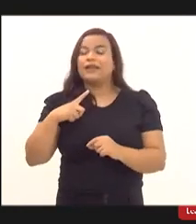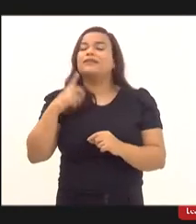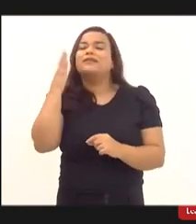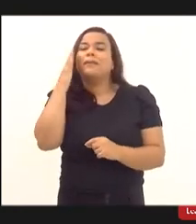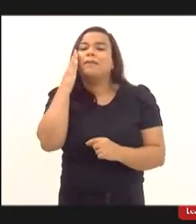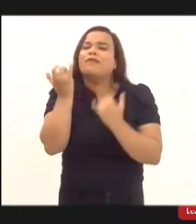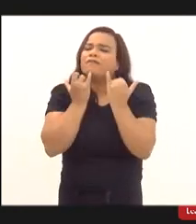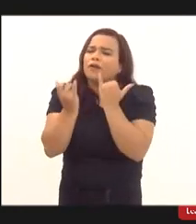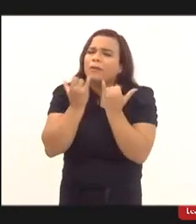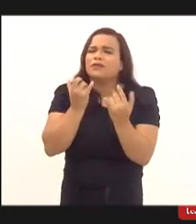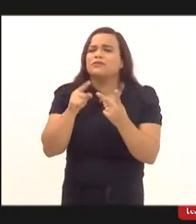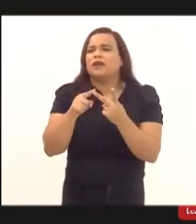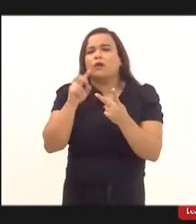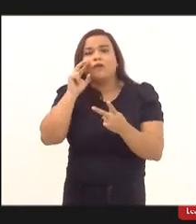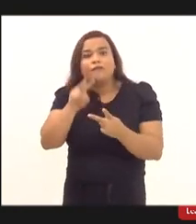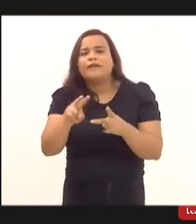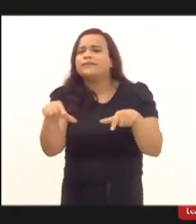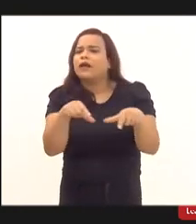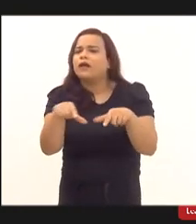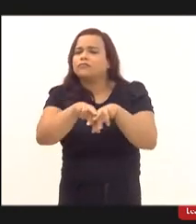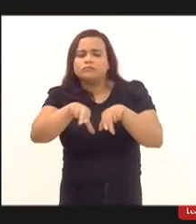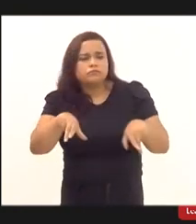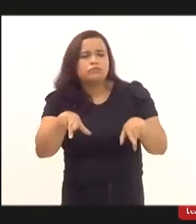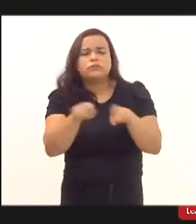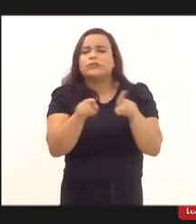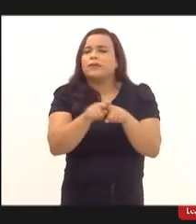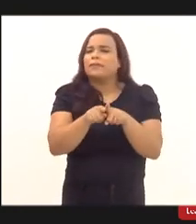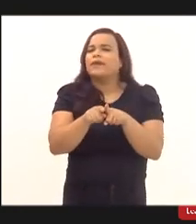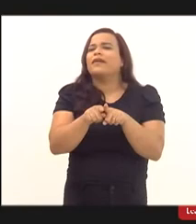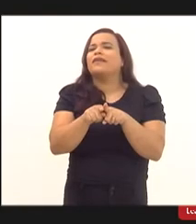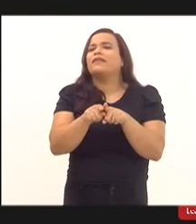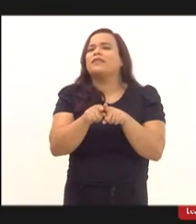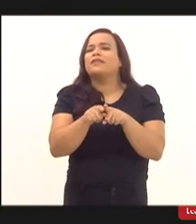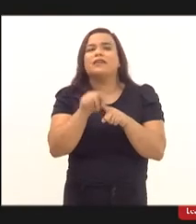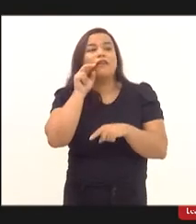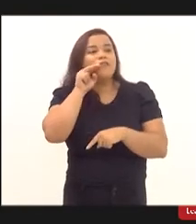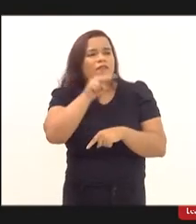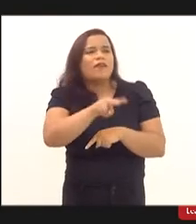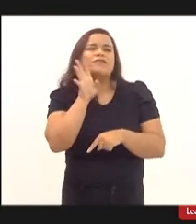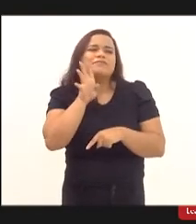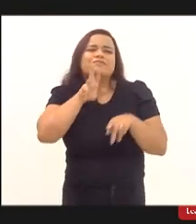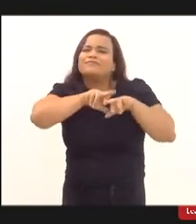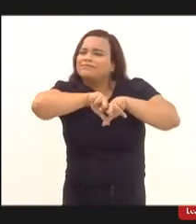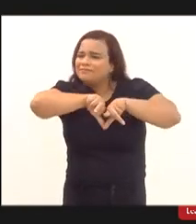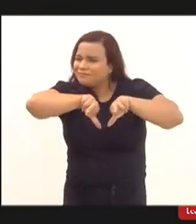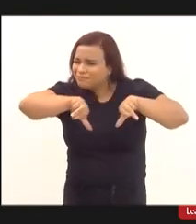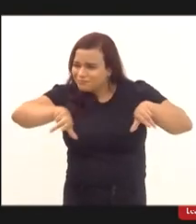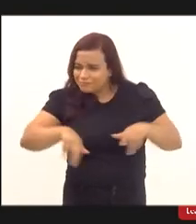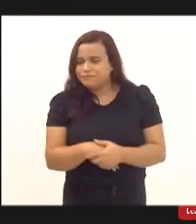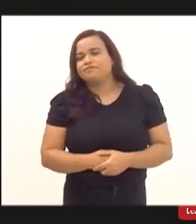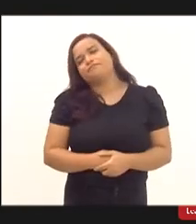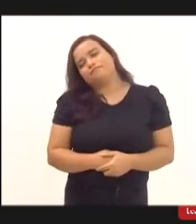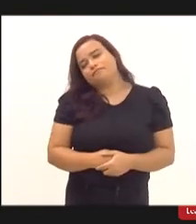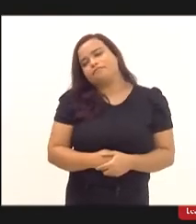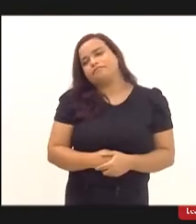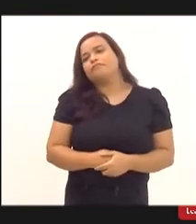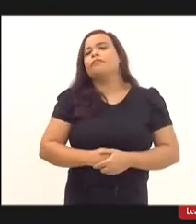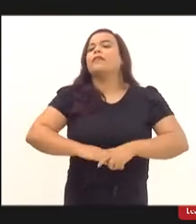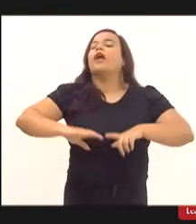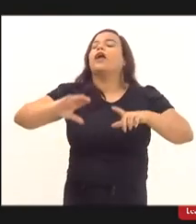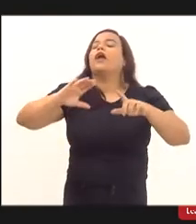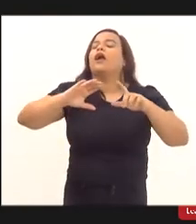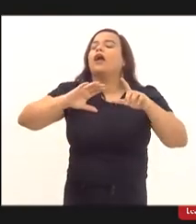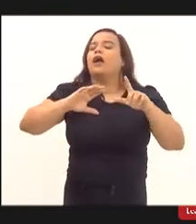prestação de serviço e entretenimento e a Rádio Nacional e a